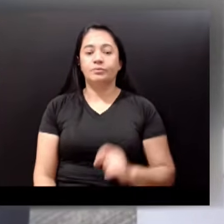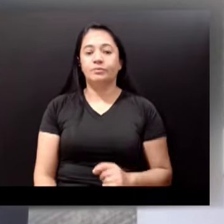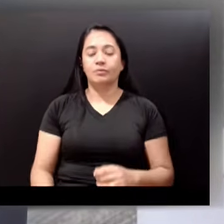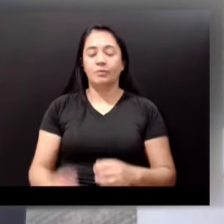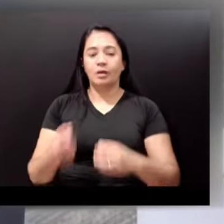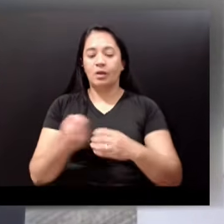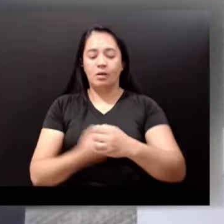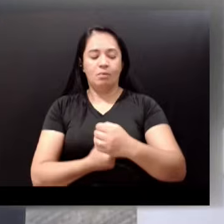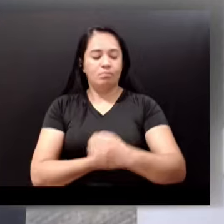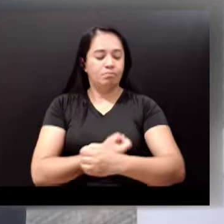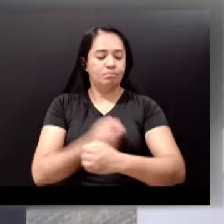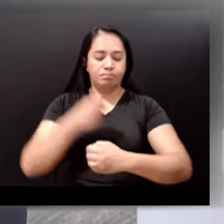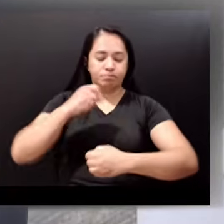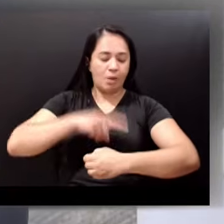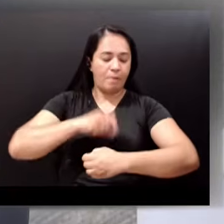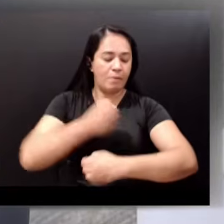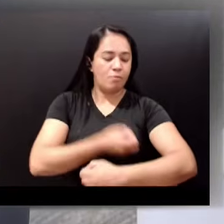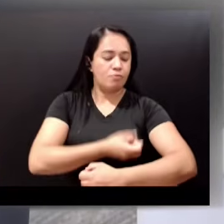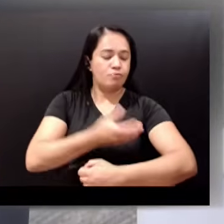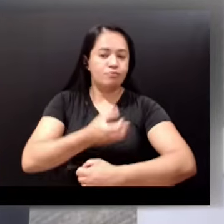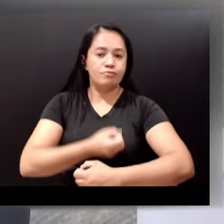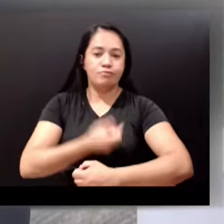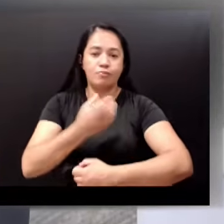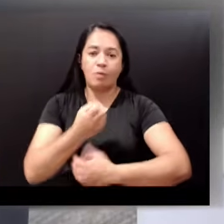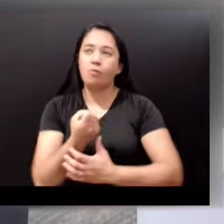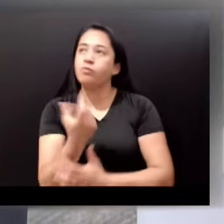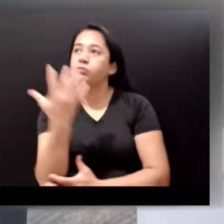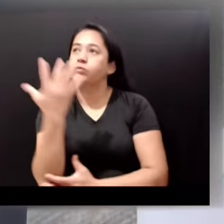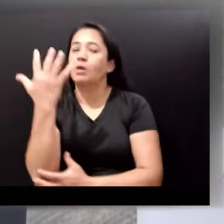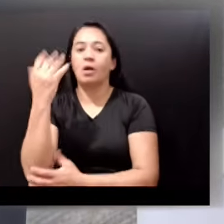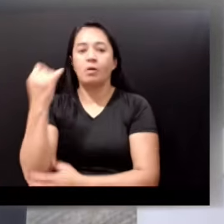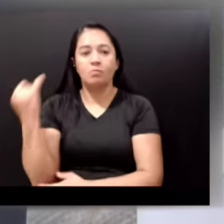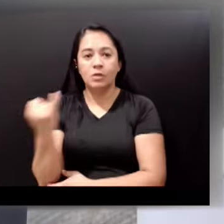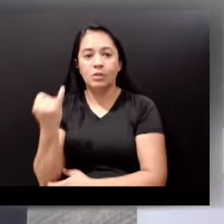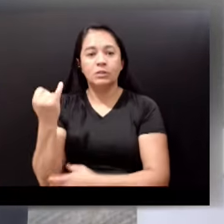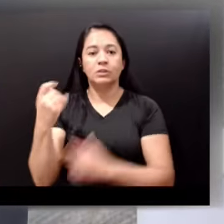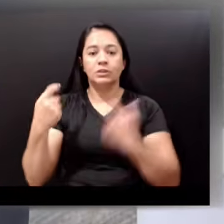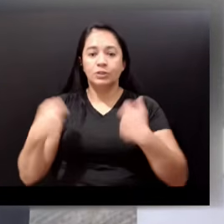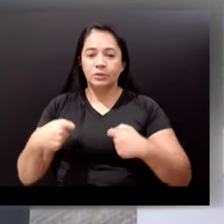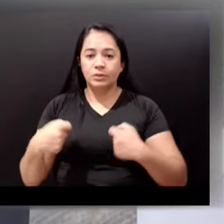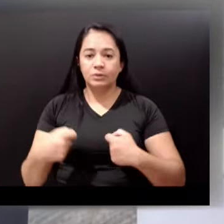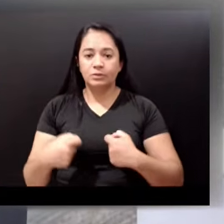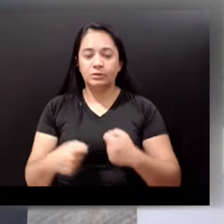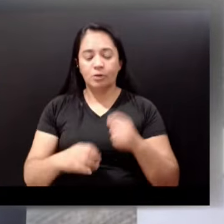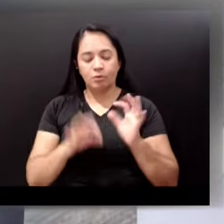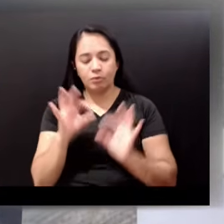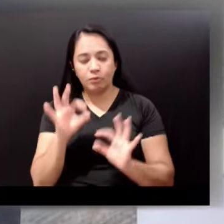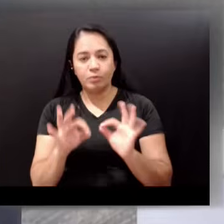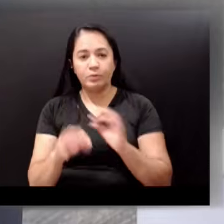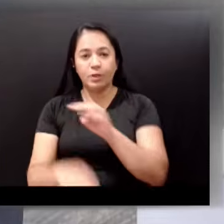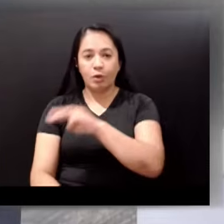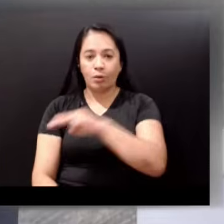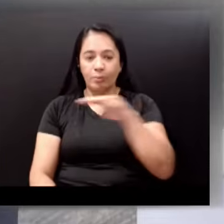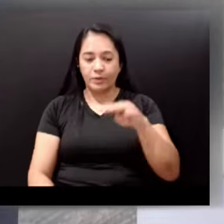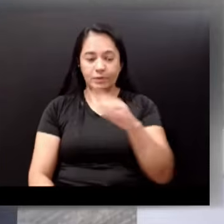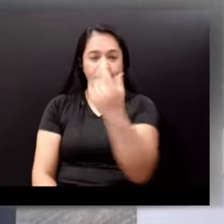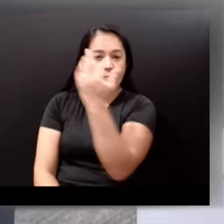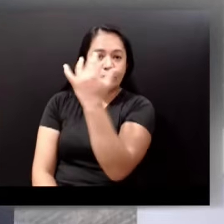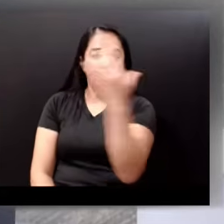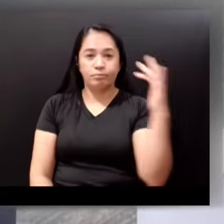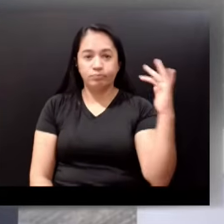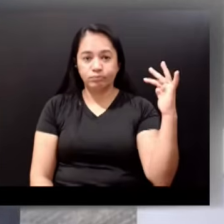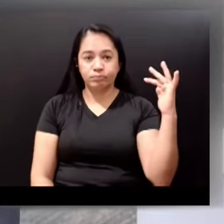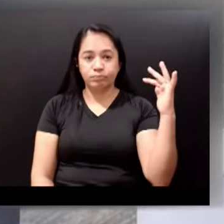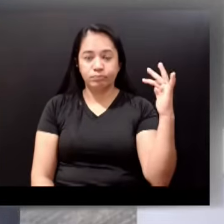importantíssimo, é necessário, né? E esse projeto, esse plano que o Ministério do Meio Ambiente incumbiu esses professores, esses